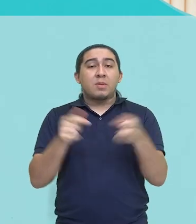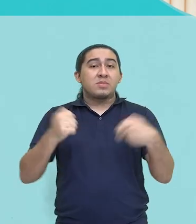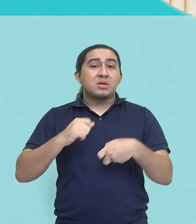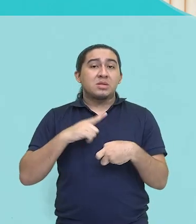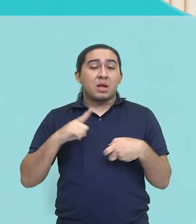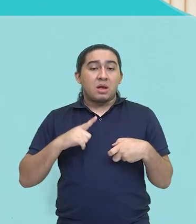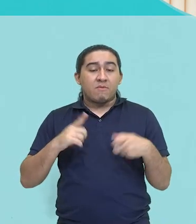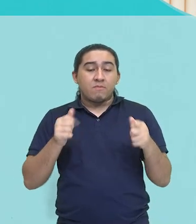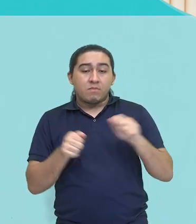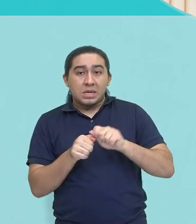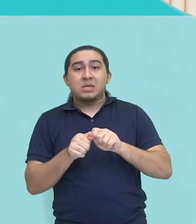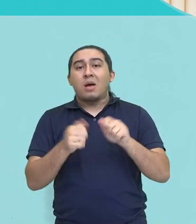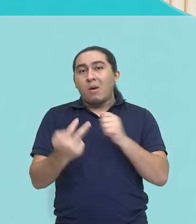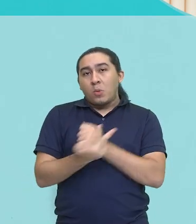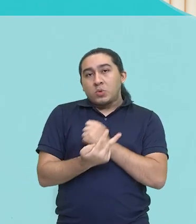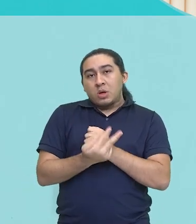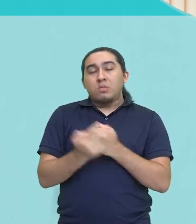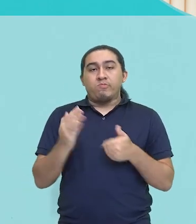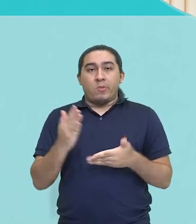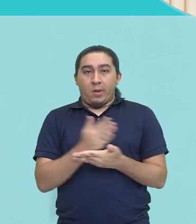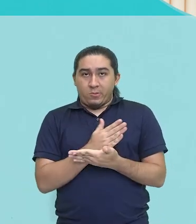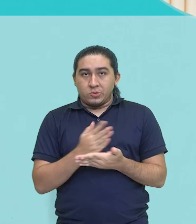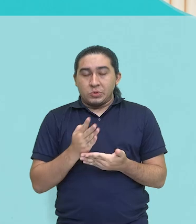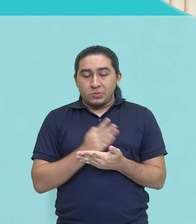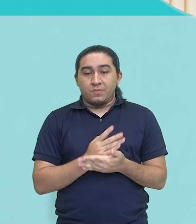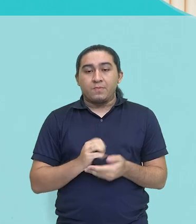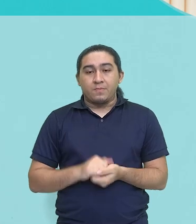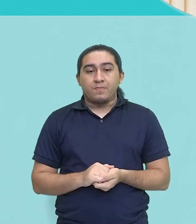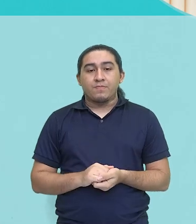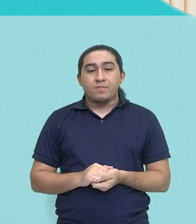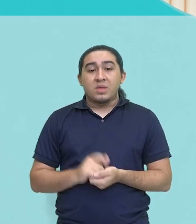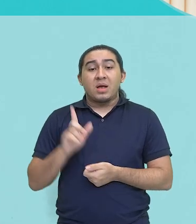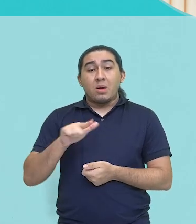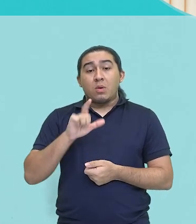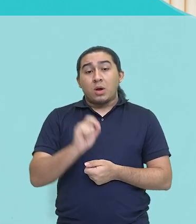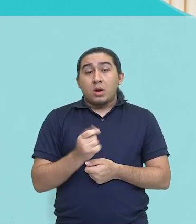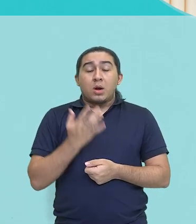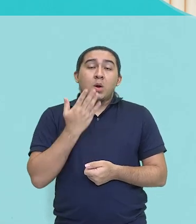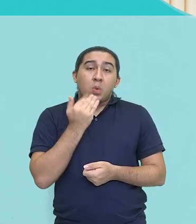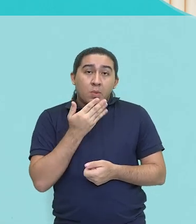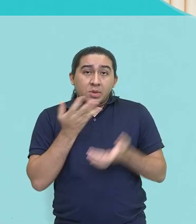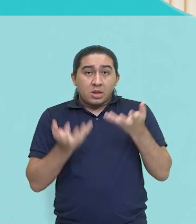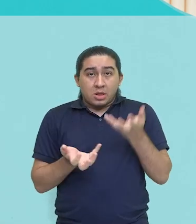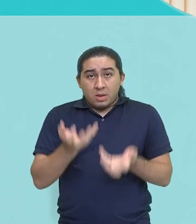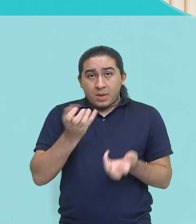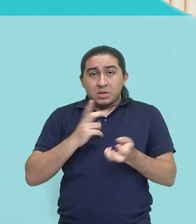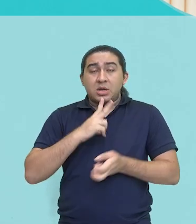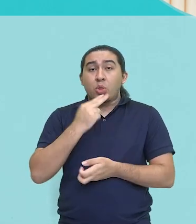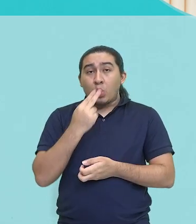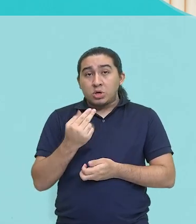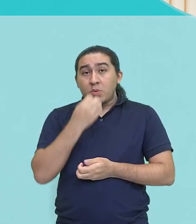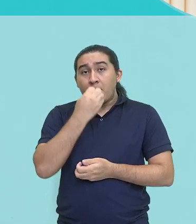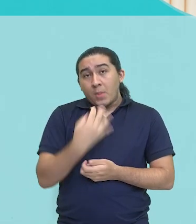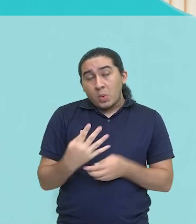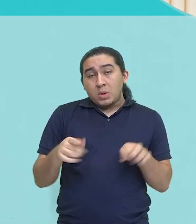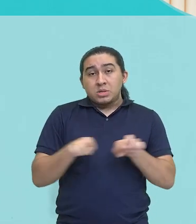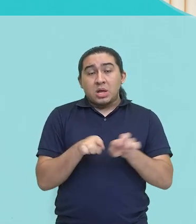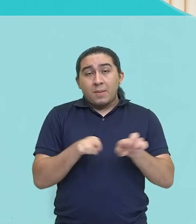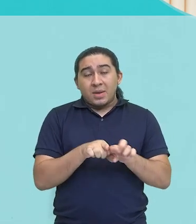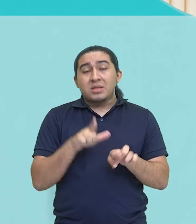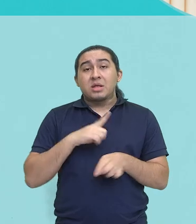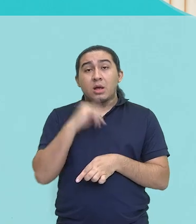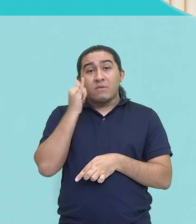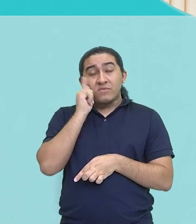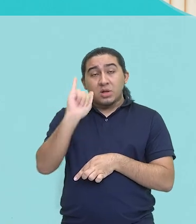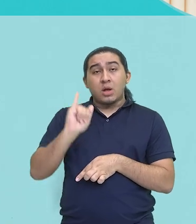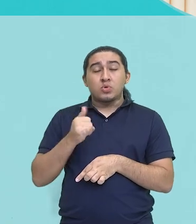e tratamentos específicos. Alguns deles incluem uma alimentação equilibrada, rica em nutrientes e pobre em gorduras